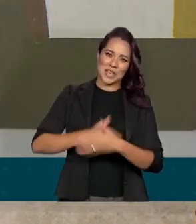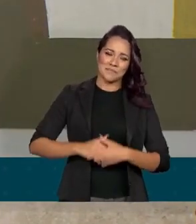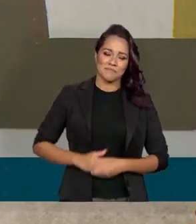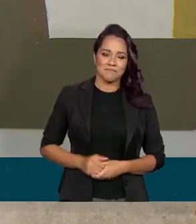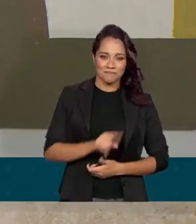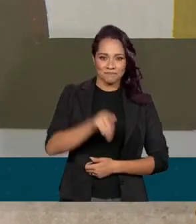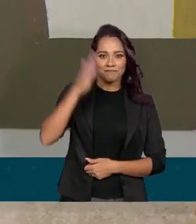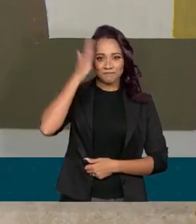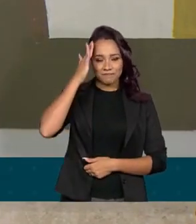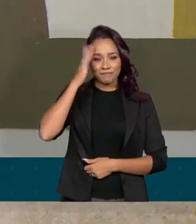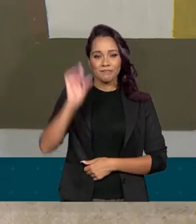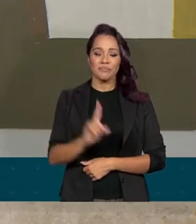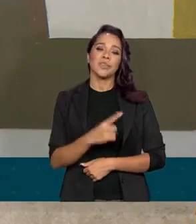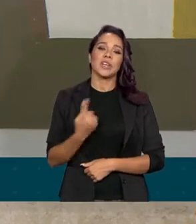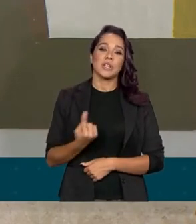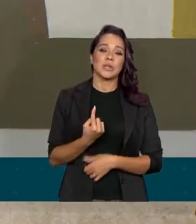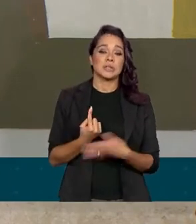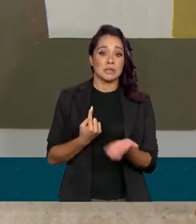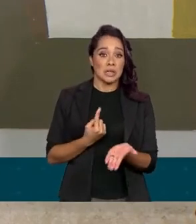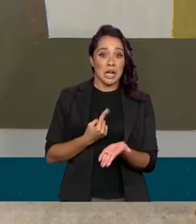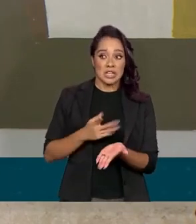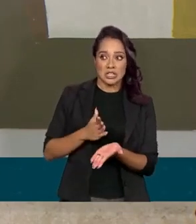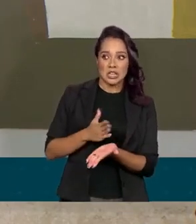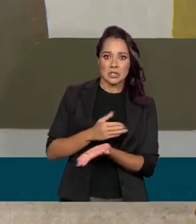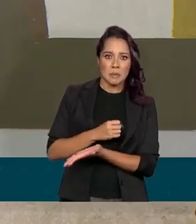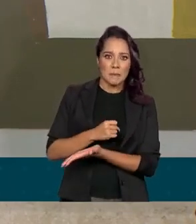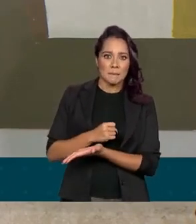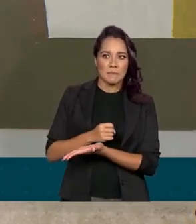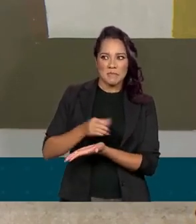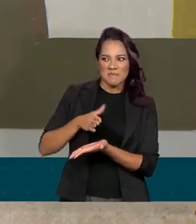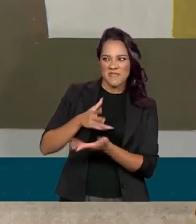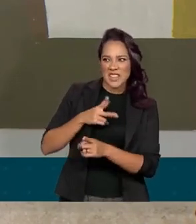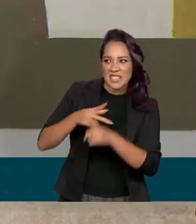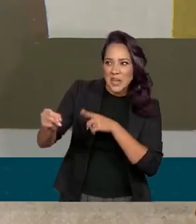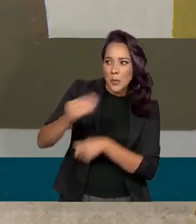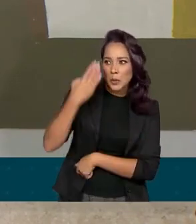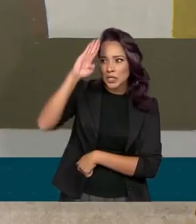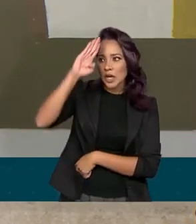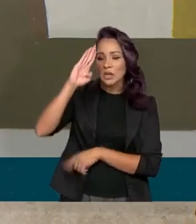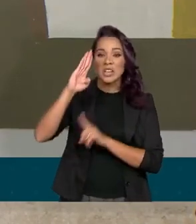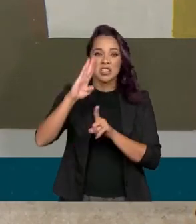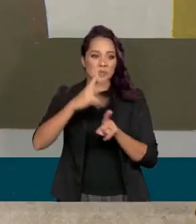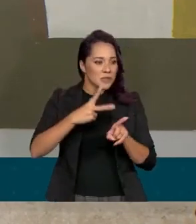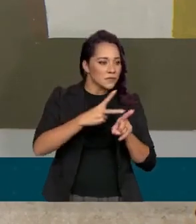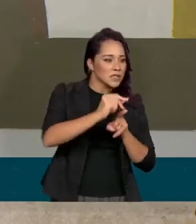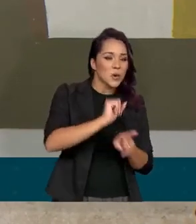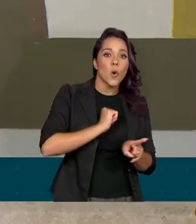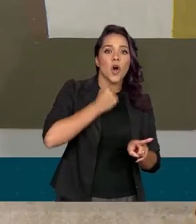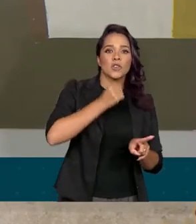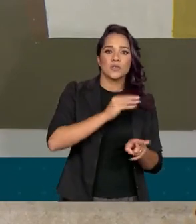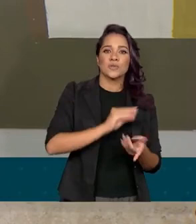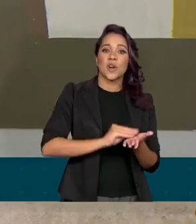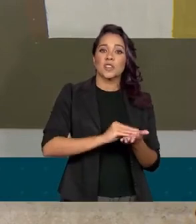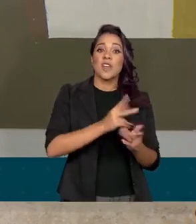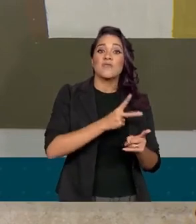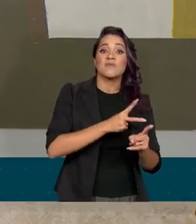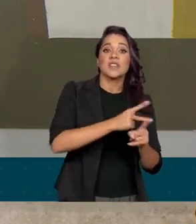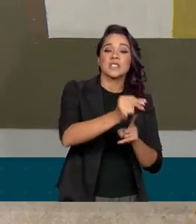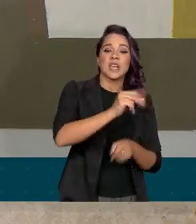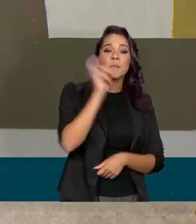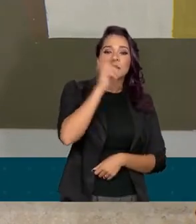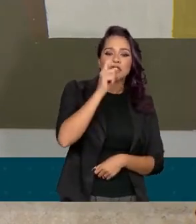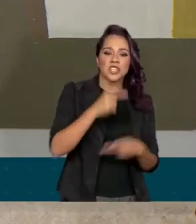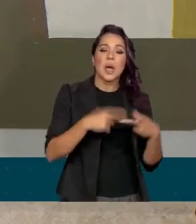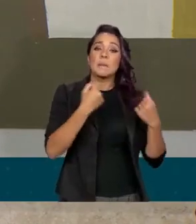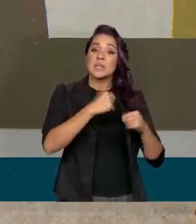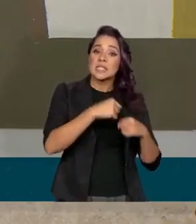vocês sabem que nós, embora derrotamos o Bolsonaro, nós temos que derrotar o ódio, nós temos que derrotar a mentira,